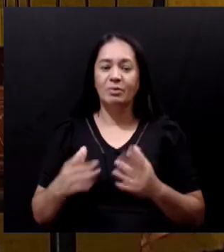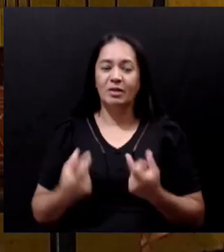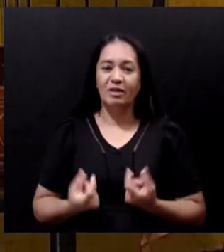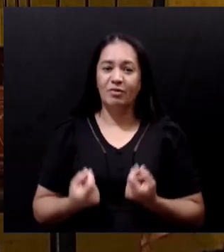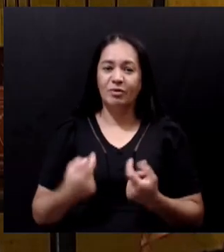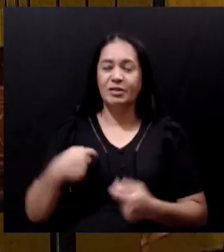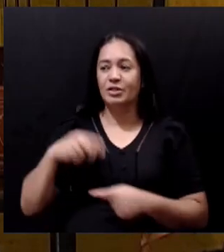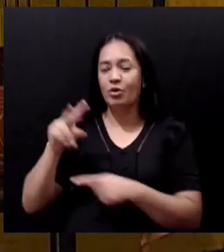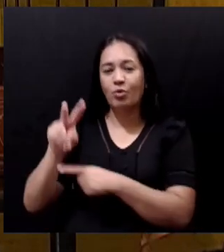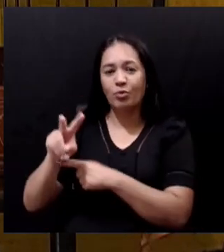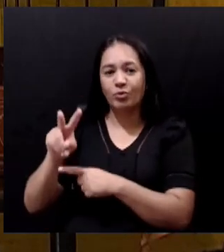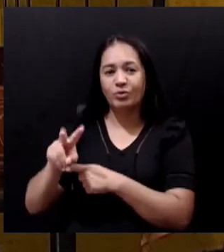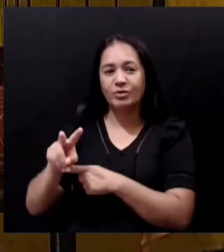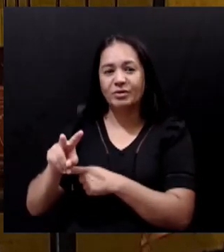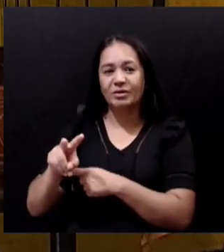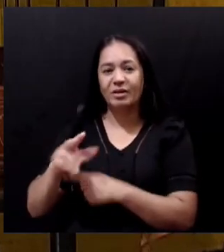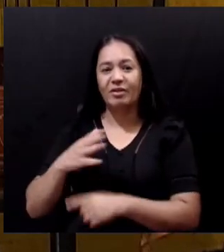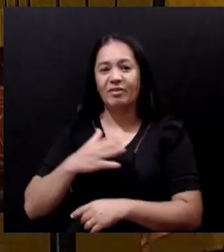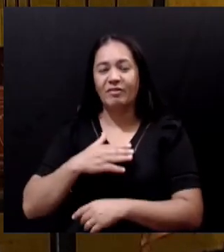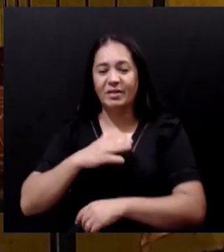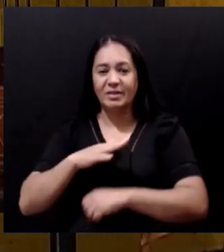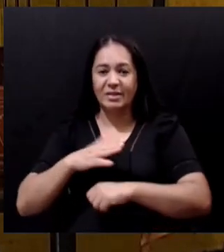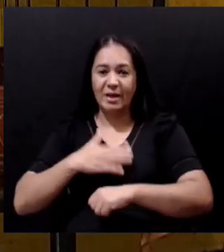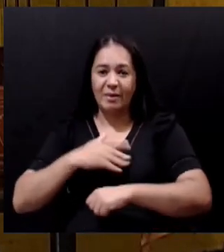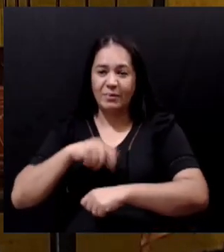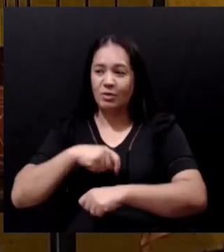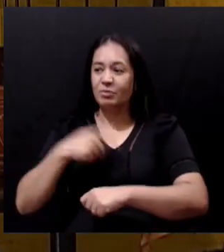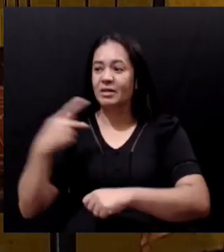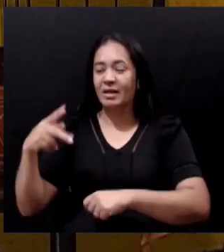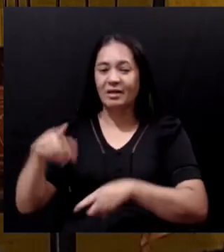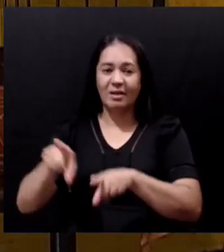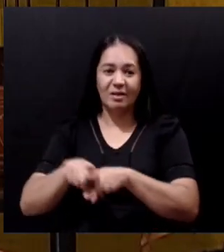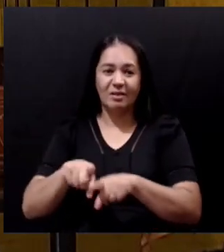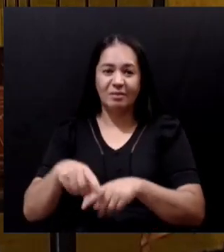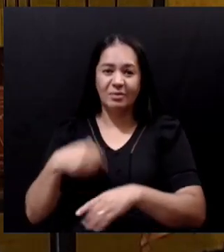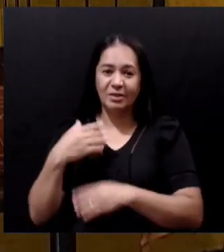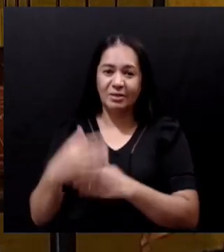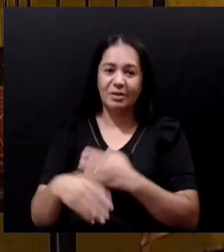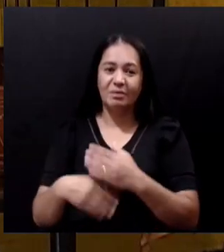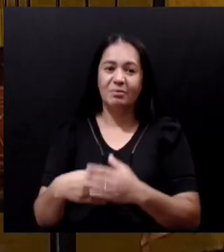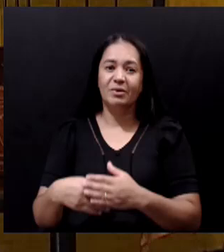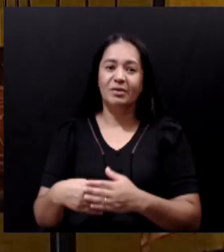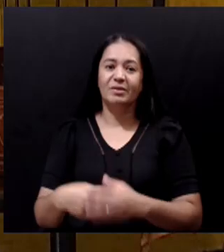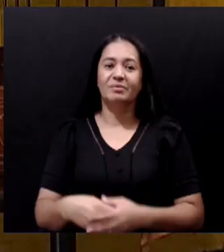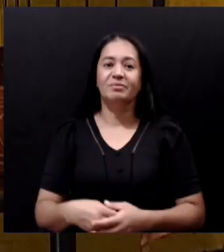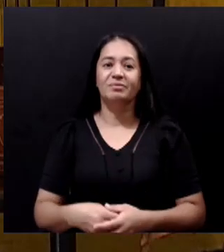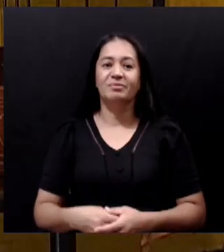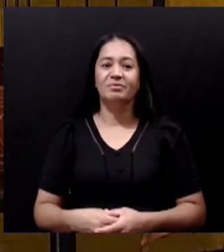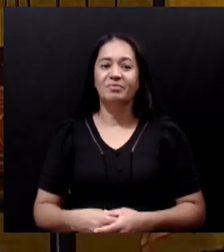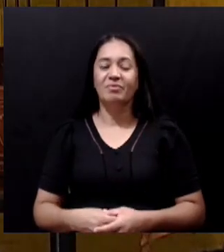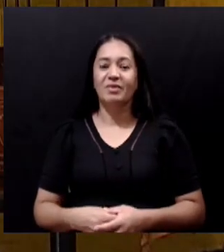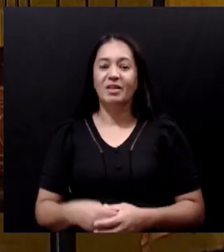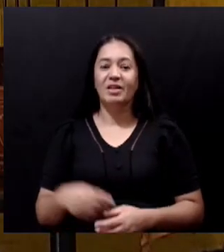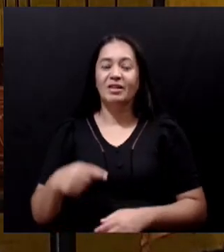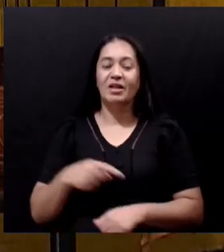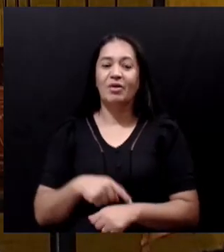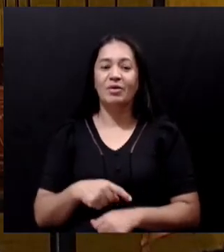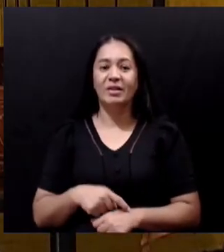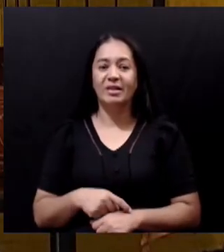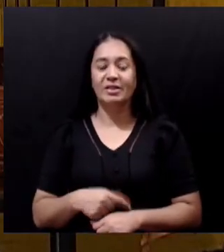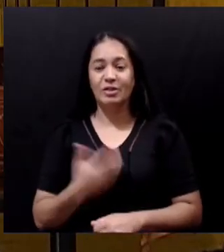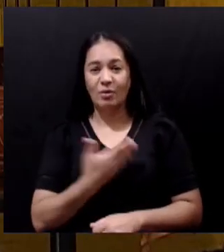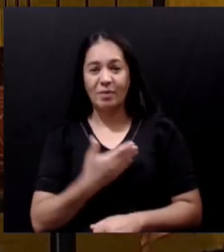minha comida, ajudava a fazer a comida dela, depois que eu liberava para o fogão. Então, quando estava muito corrida, tinha umas amigas minhas que me